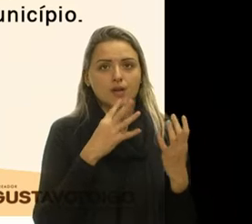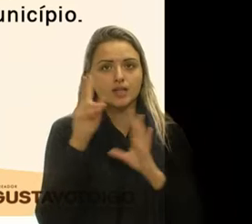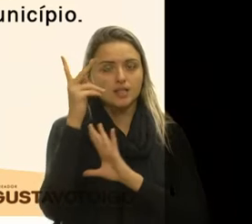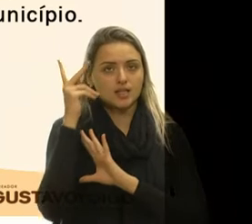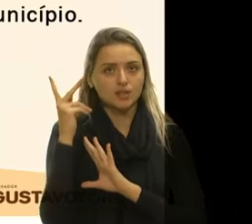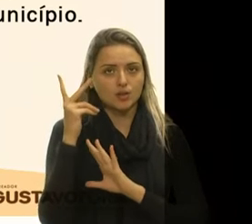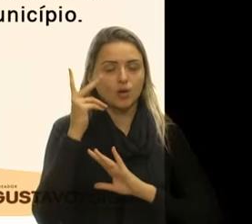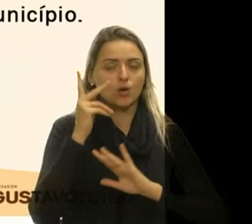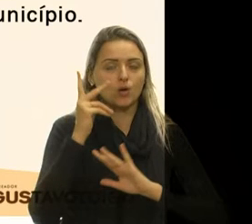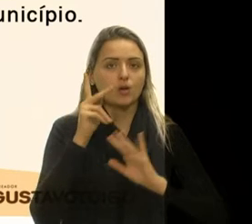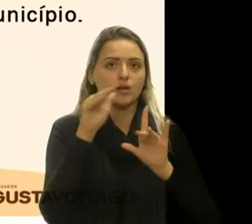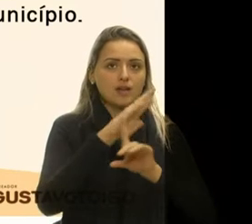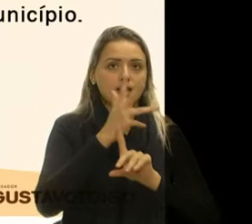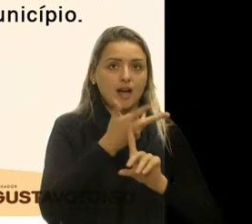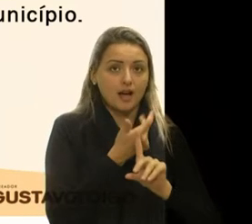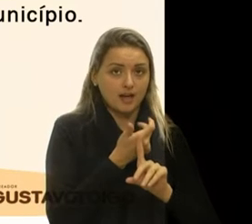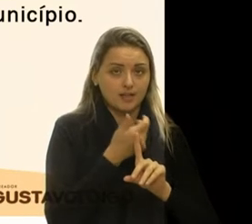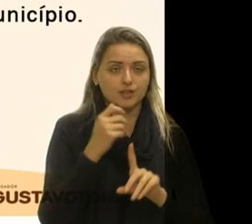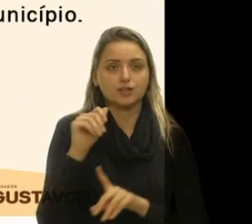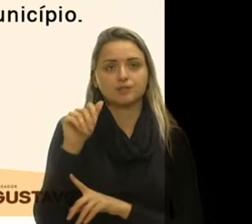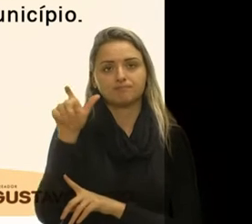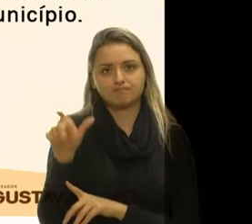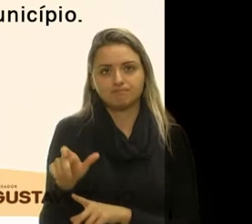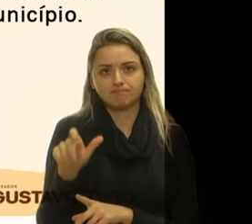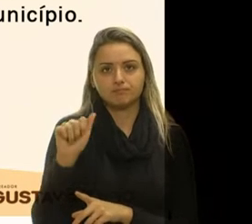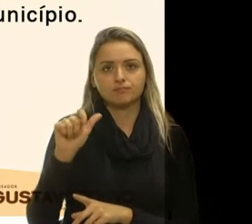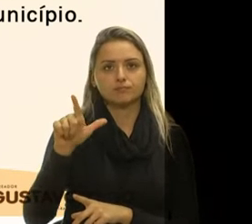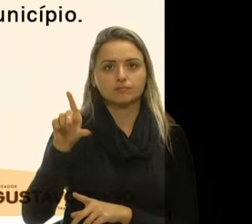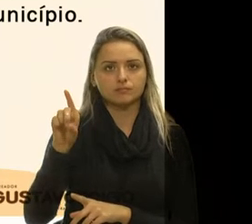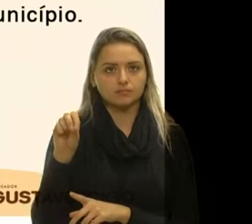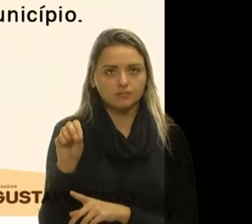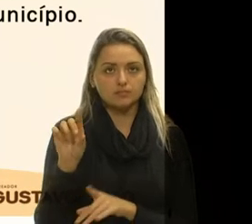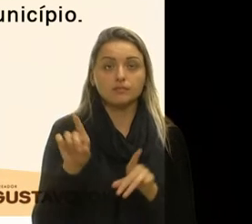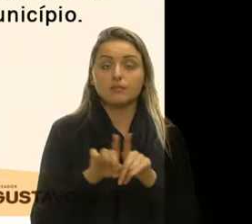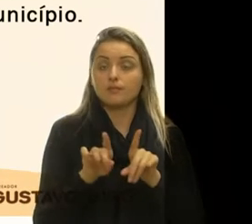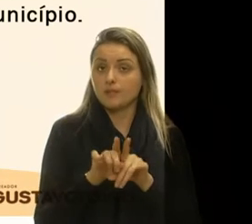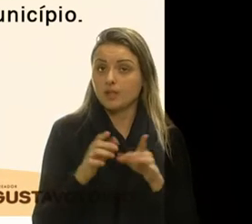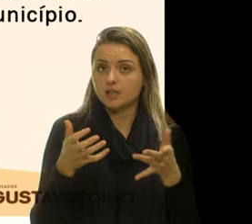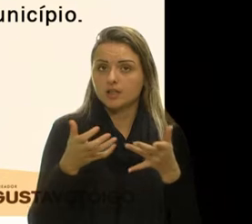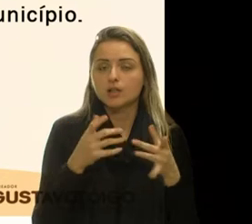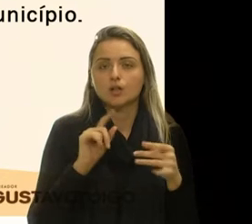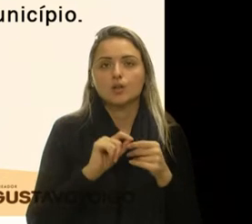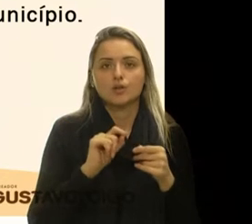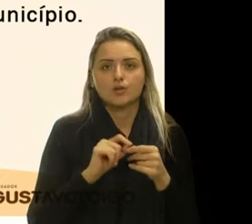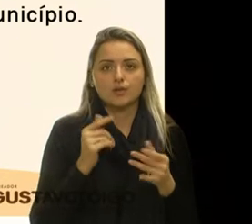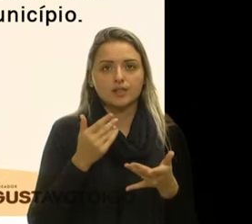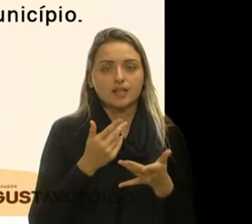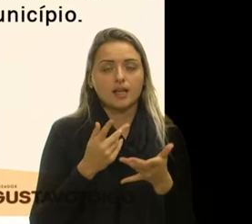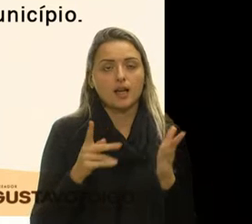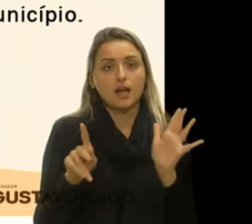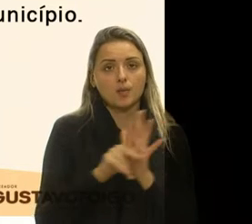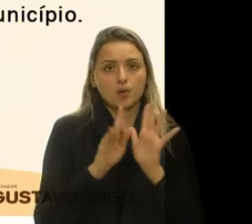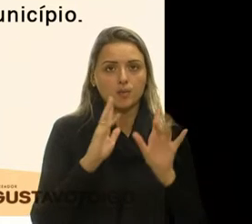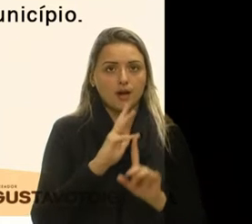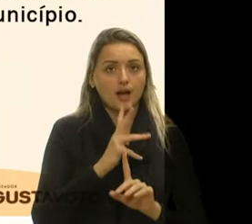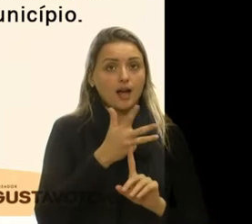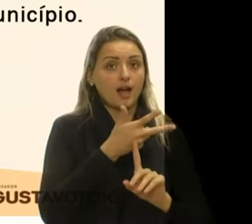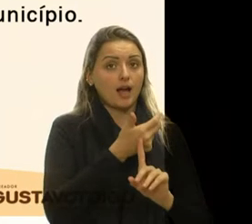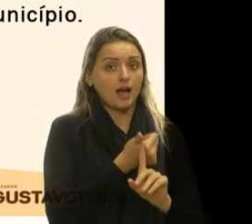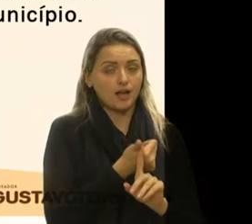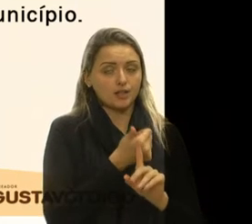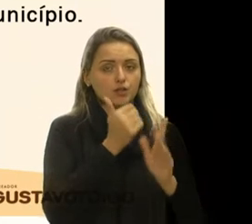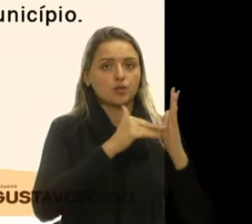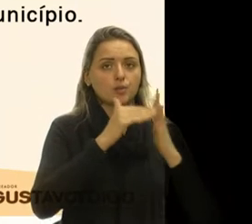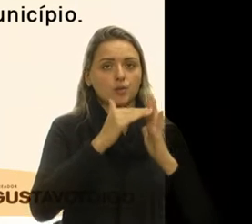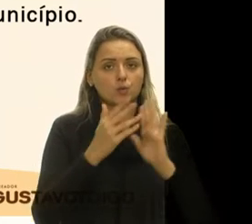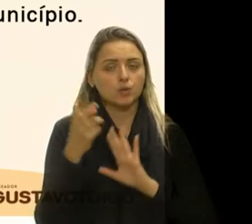legado cultural de Locatelli. Nós queremos também, com isso, fazer com que a sua obra artística e